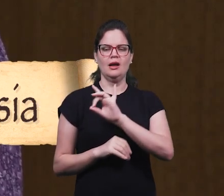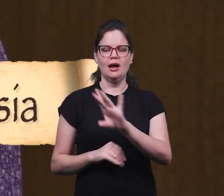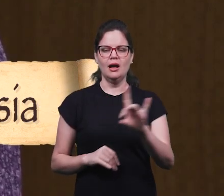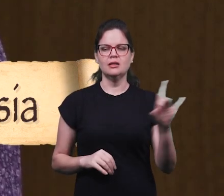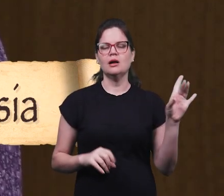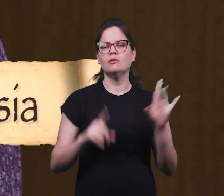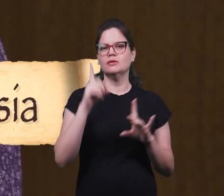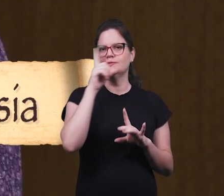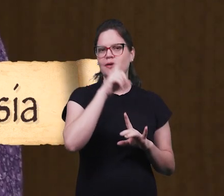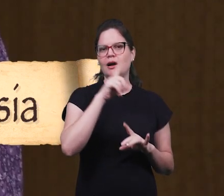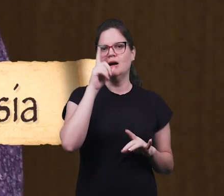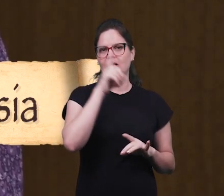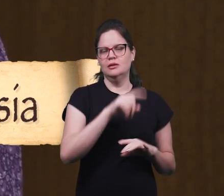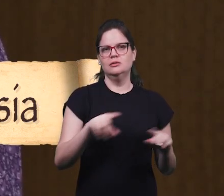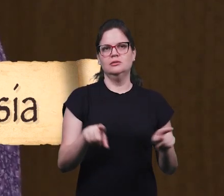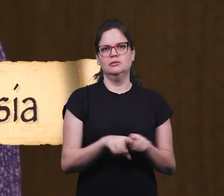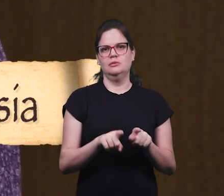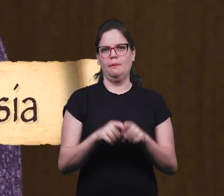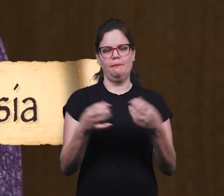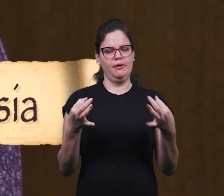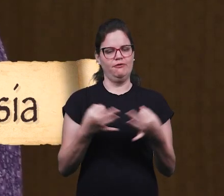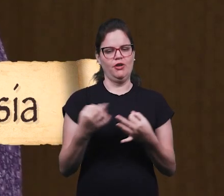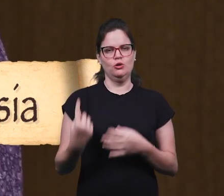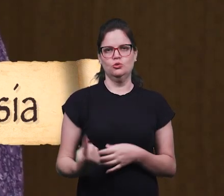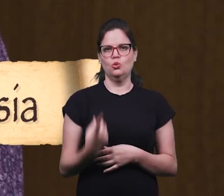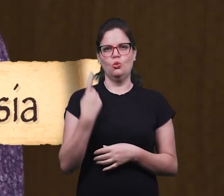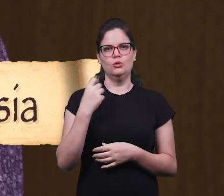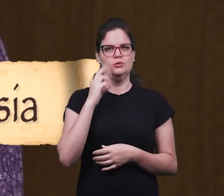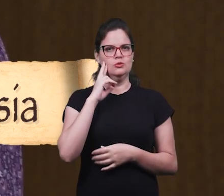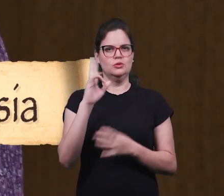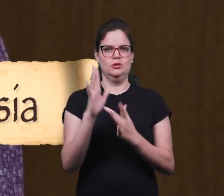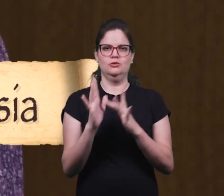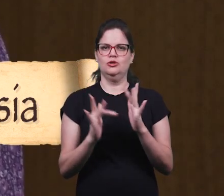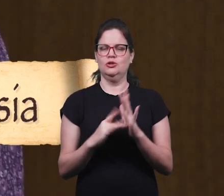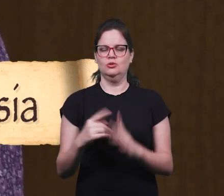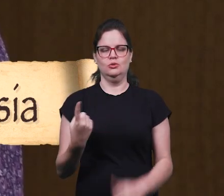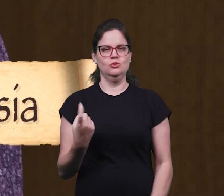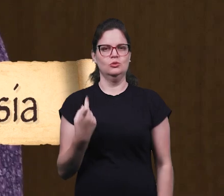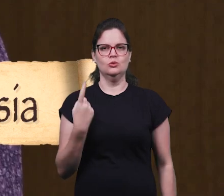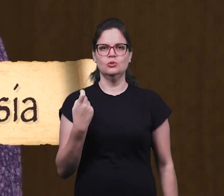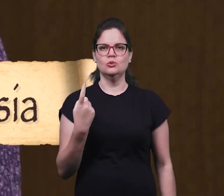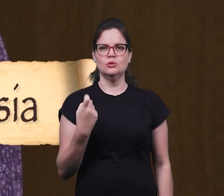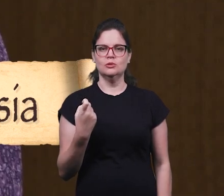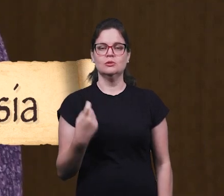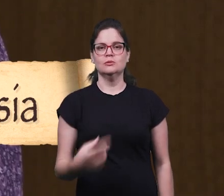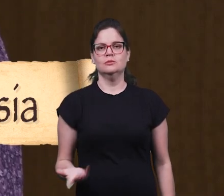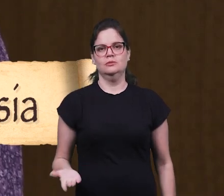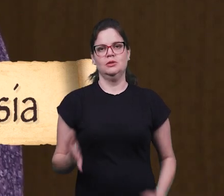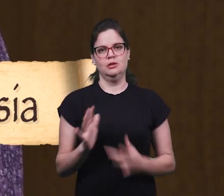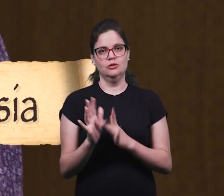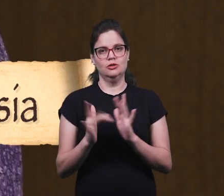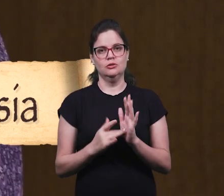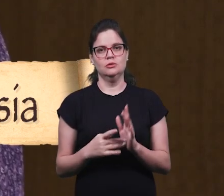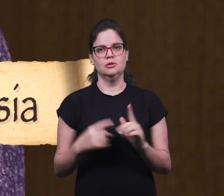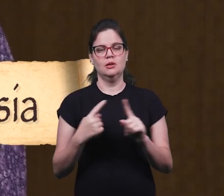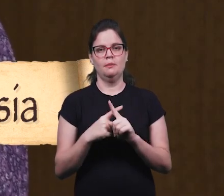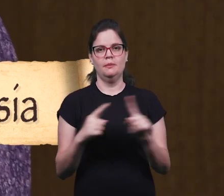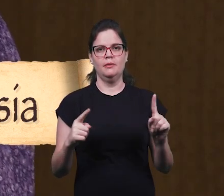falha de cada um deles, né? Perfeito só o Senhor Jesus. Mas todos que antecederam os reis e